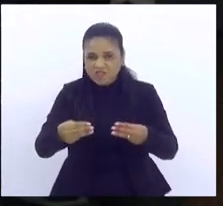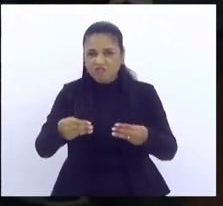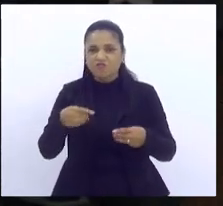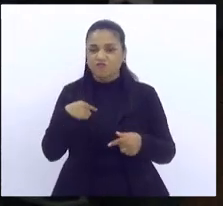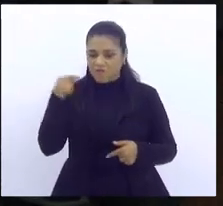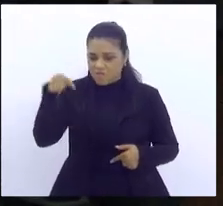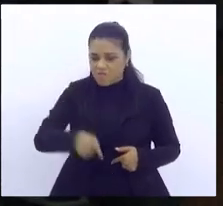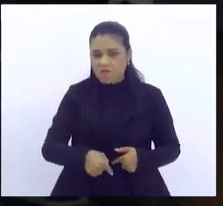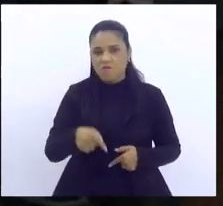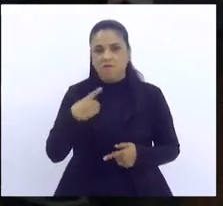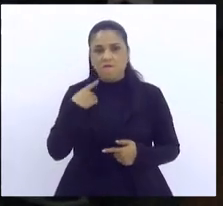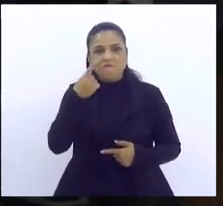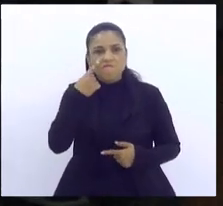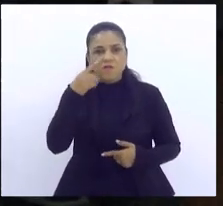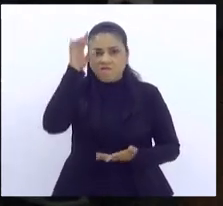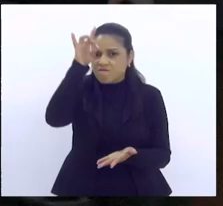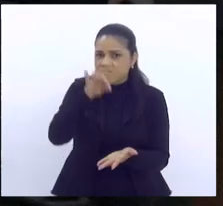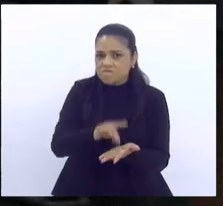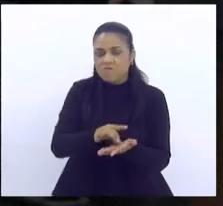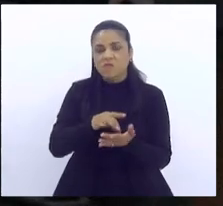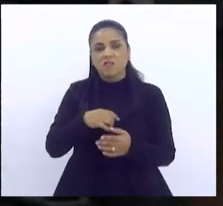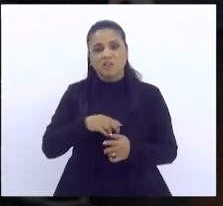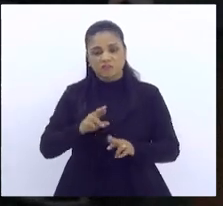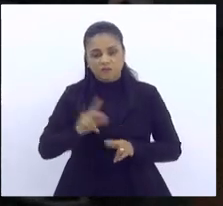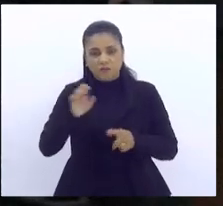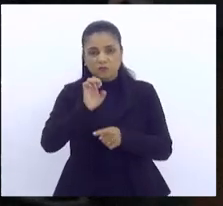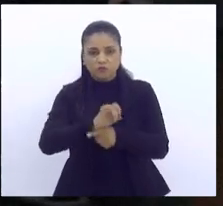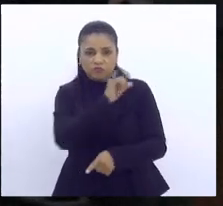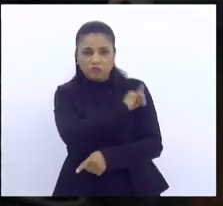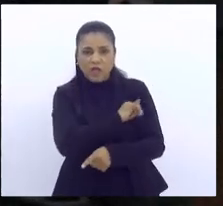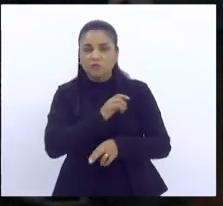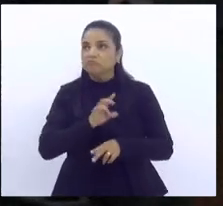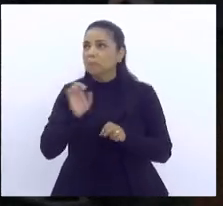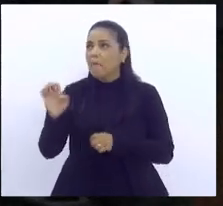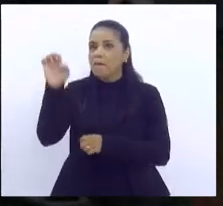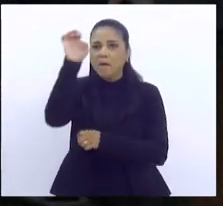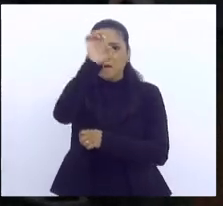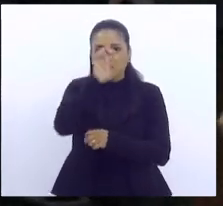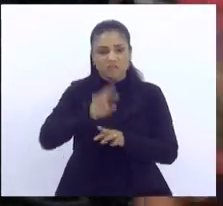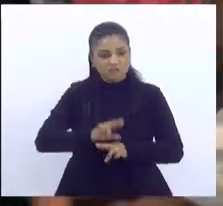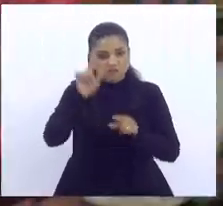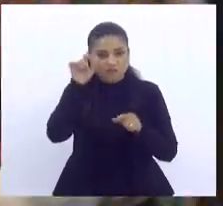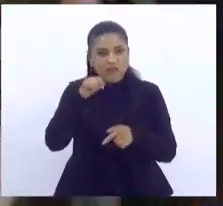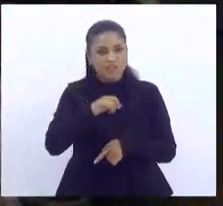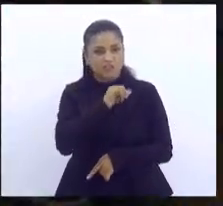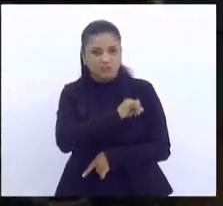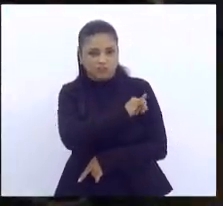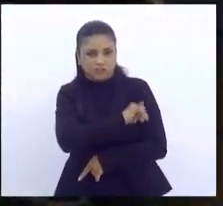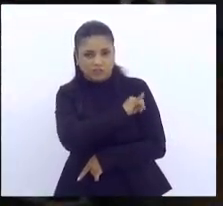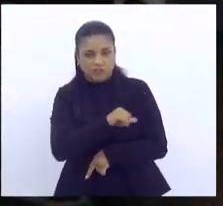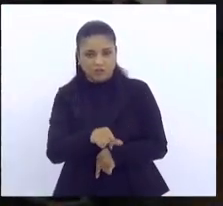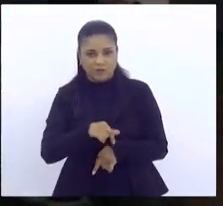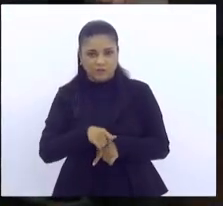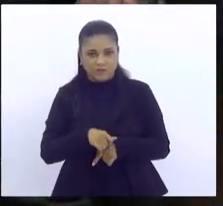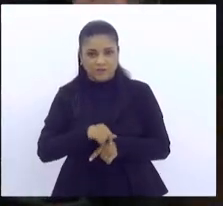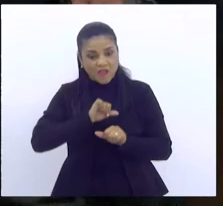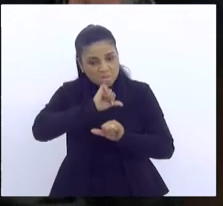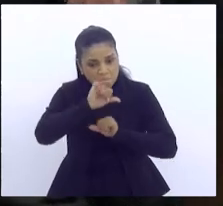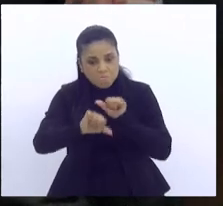vivemos aqui. A diferença do nosso estado para os demais estados. Aí sim vai começar a mudar essa